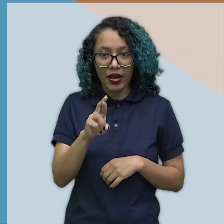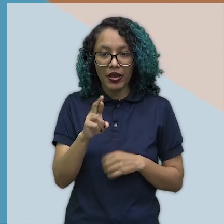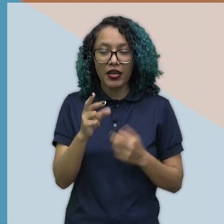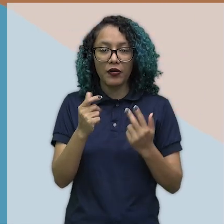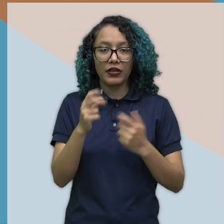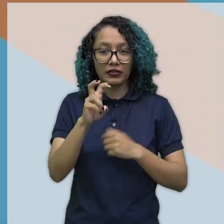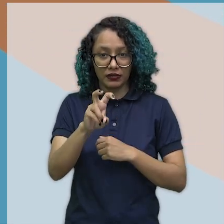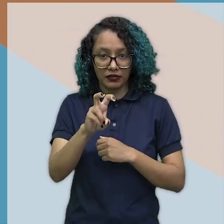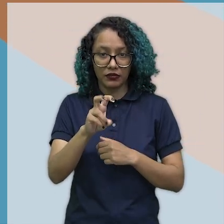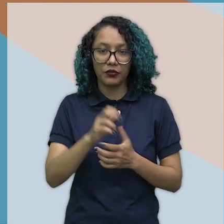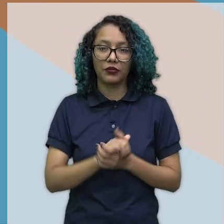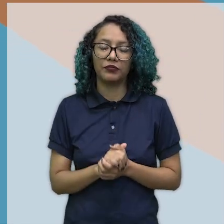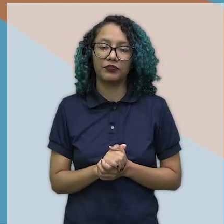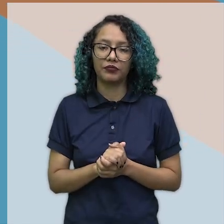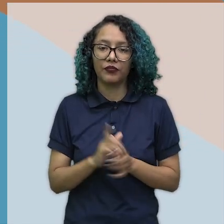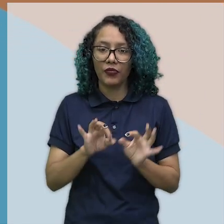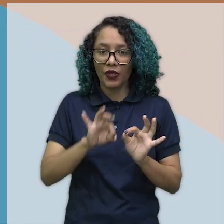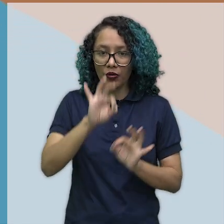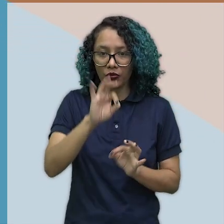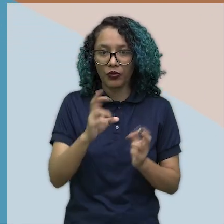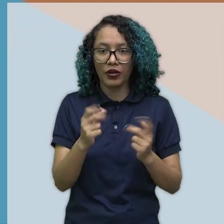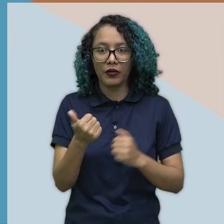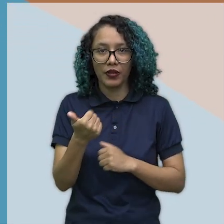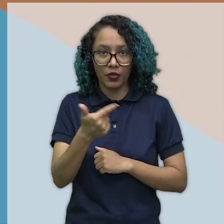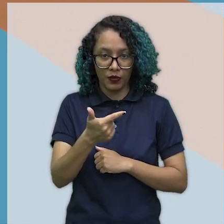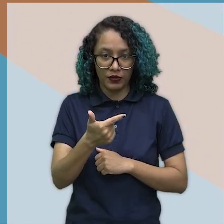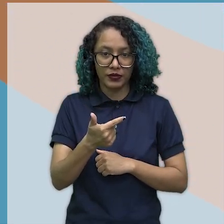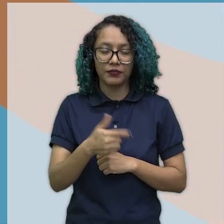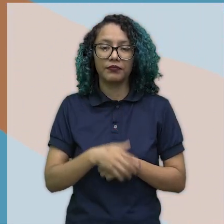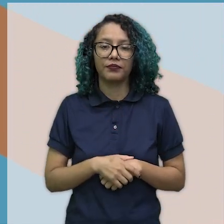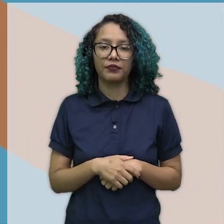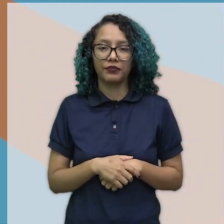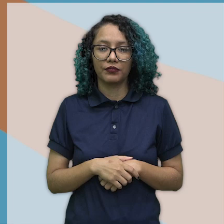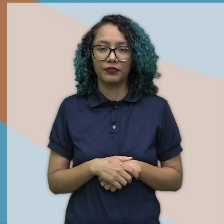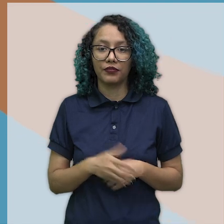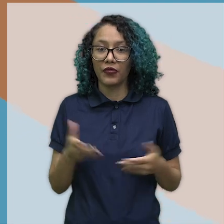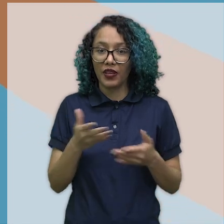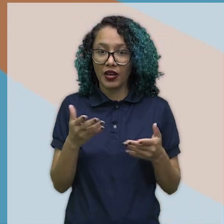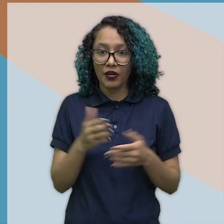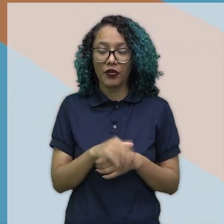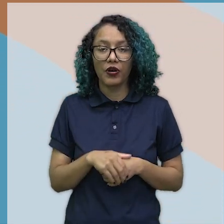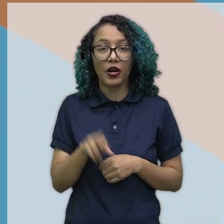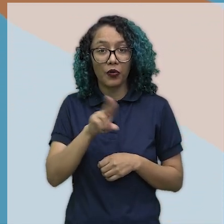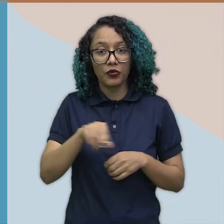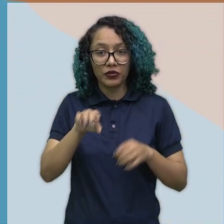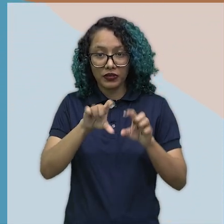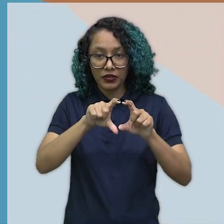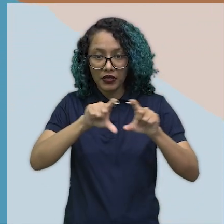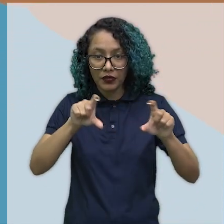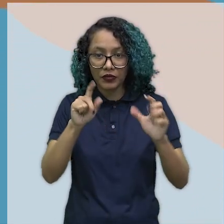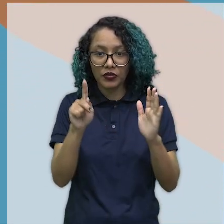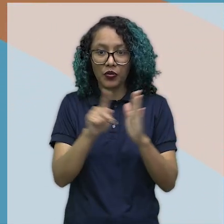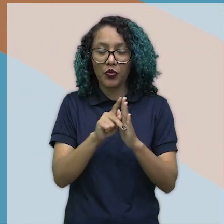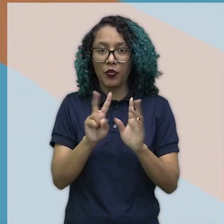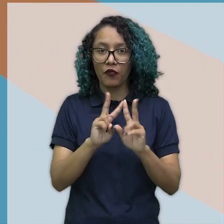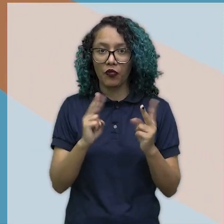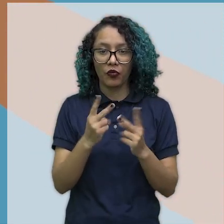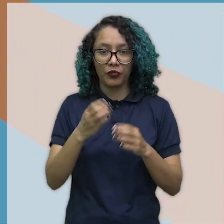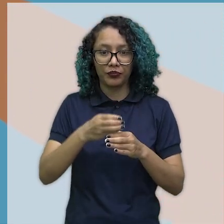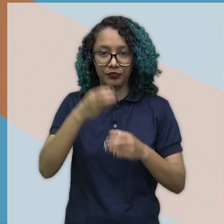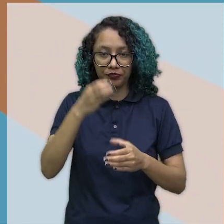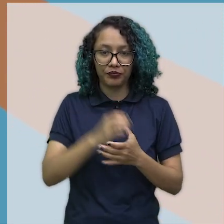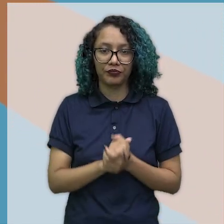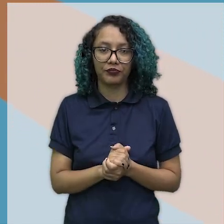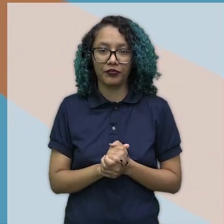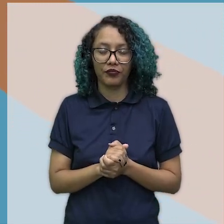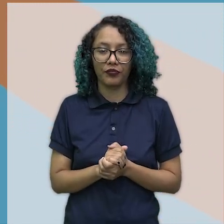centímetros. Altura igual a 12 centímetros. Aplicar a fórmula do volume do cilindro.